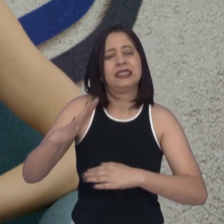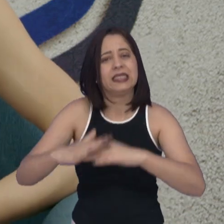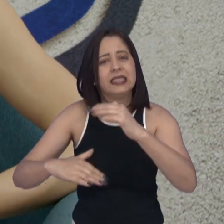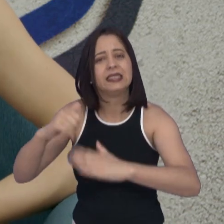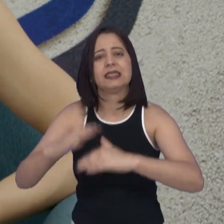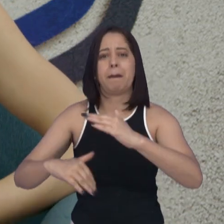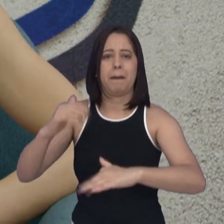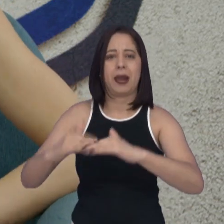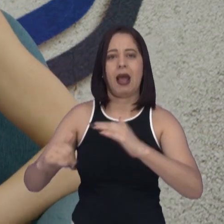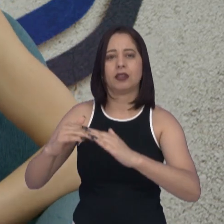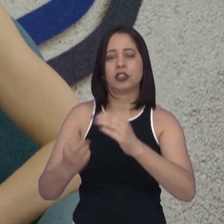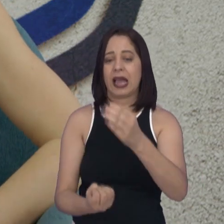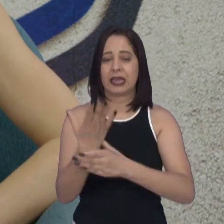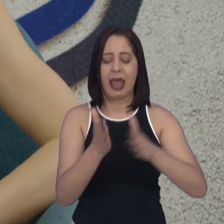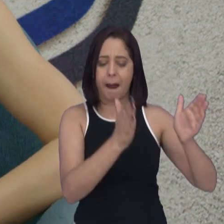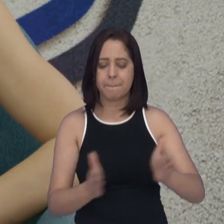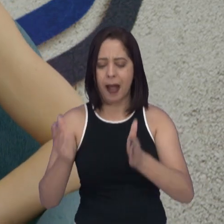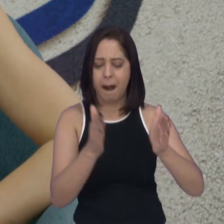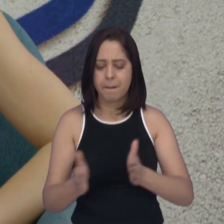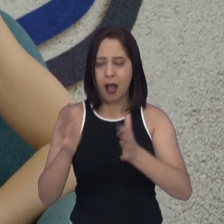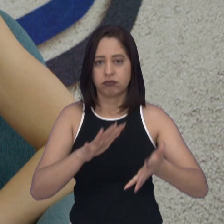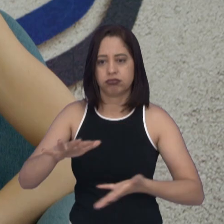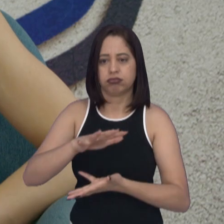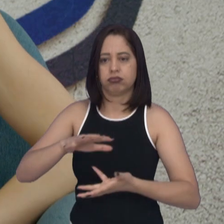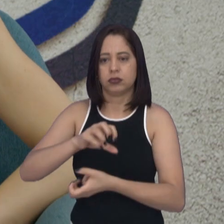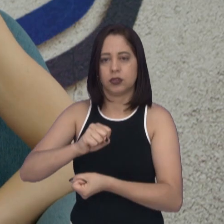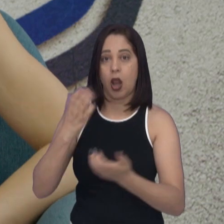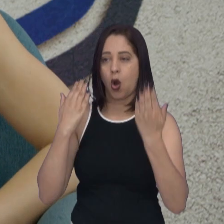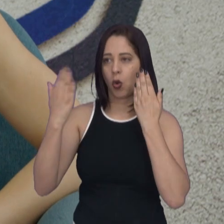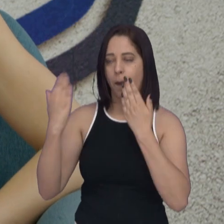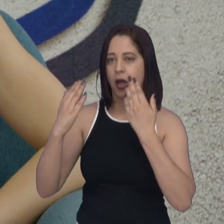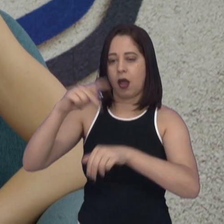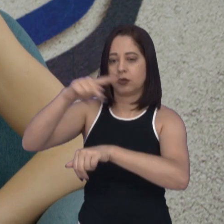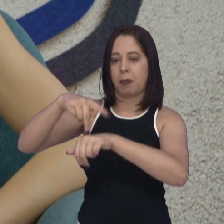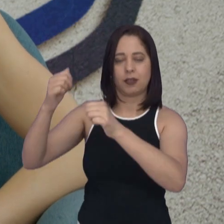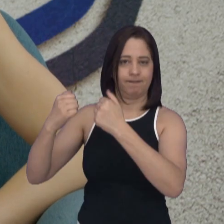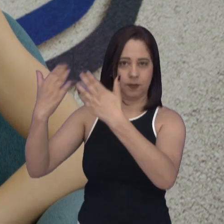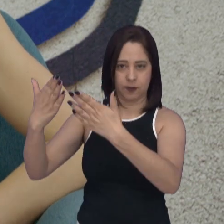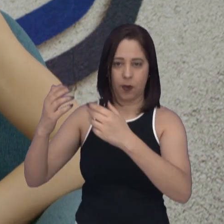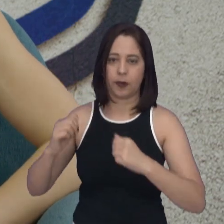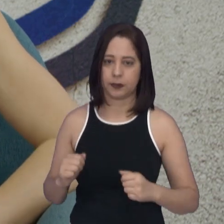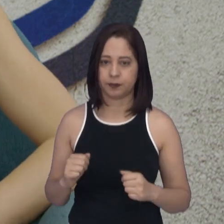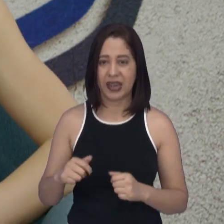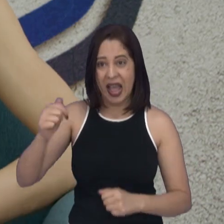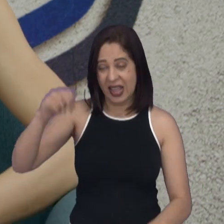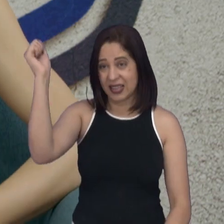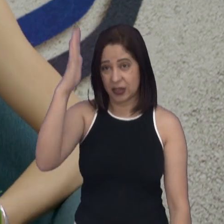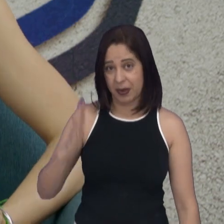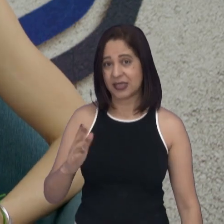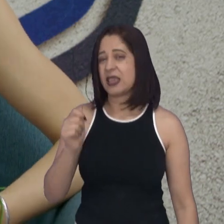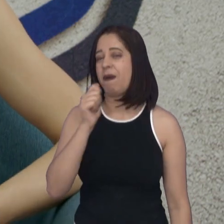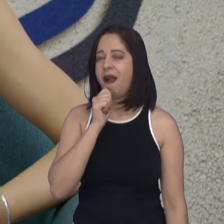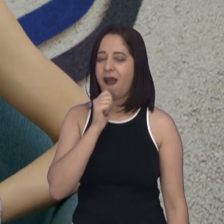produções sustentáveis, né? Quando a gente vai comparar com outros lugares do mundo, que já estão um pouco mais à frente. E aqui no Brasil a gente enfrenta muito